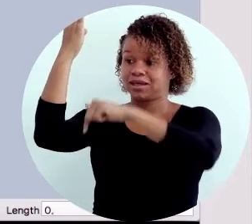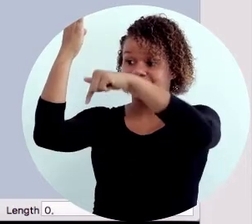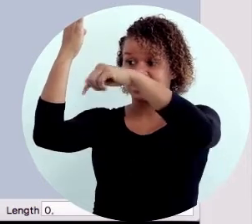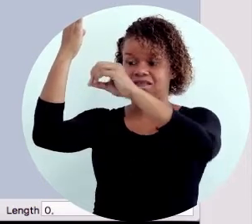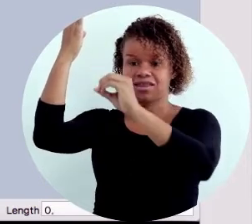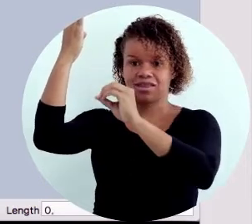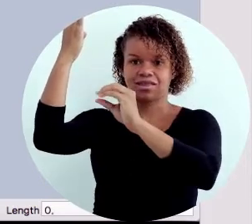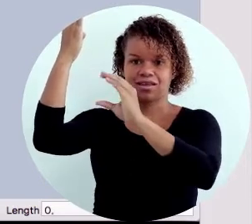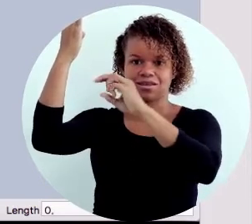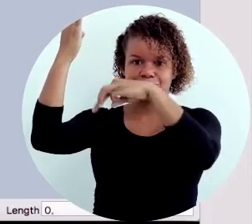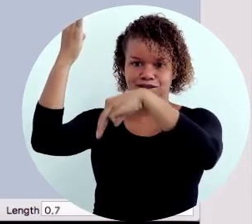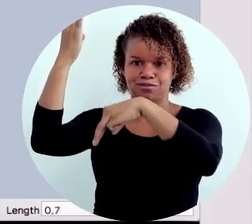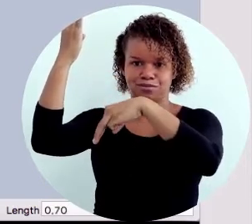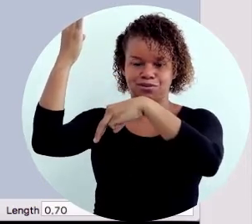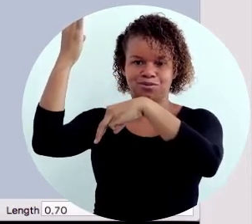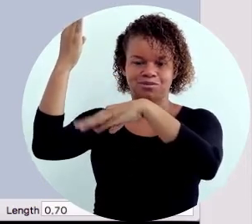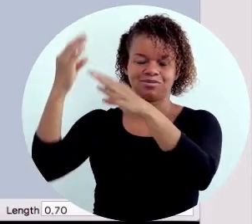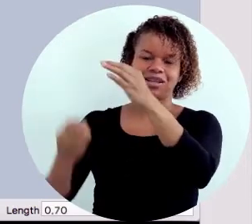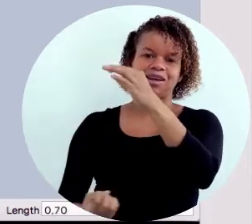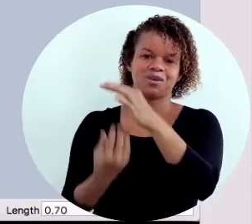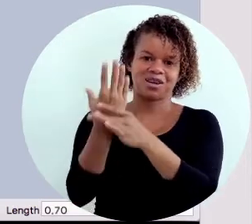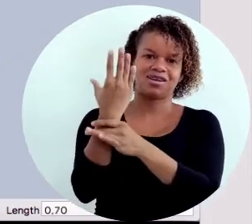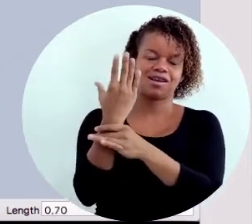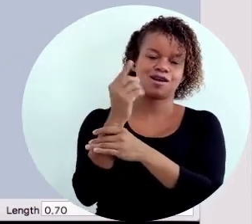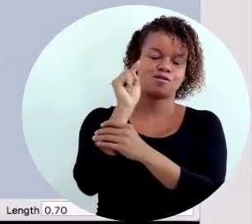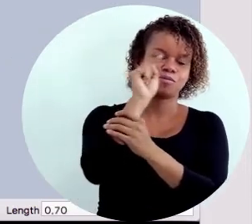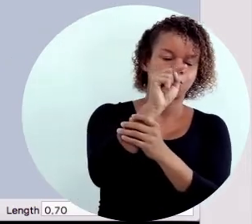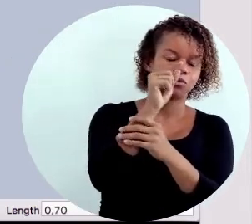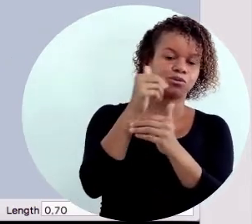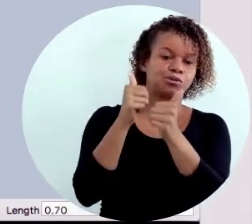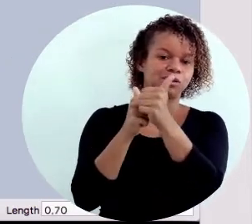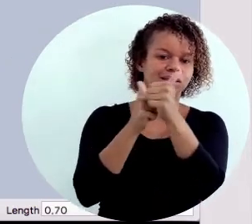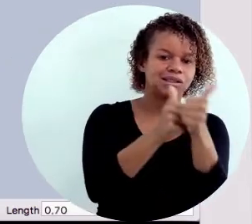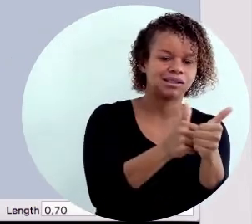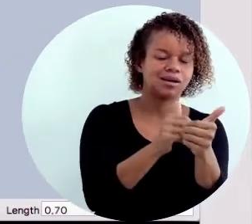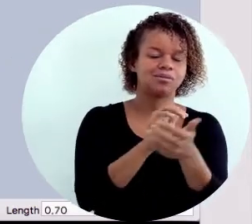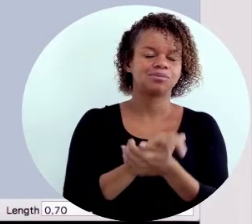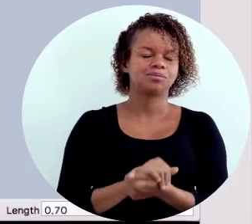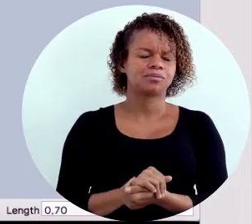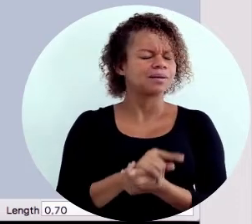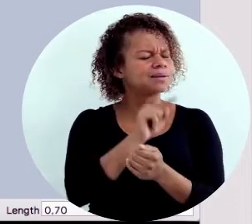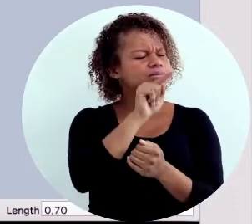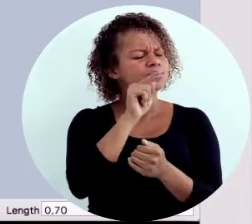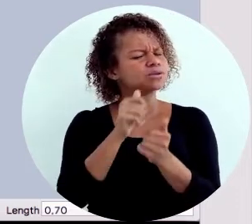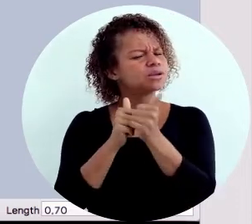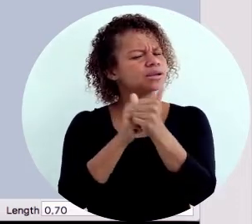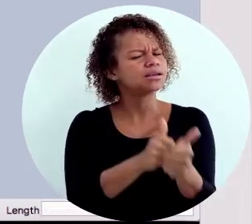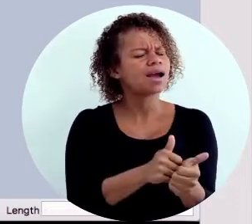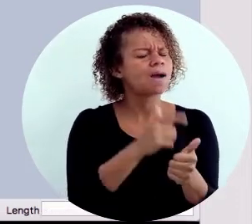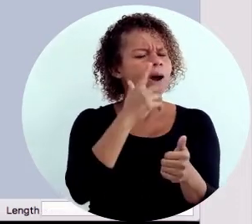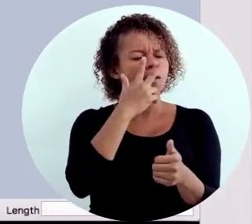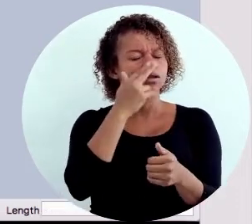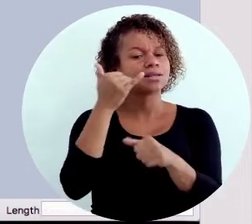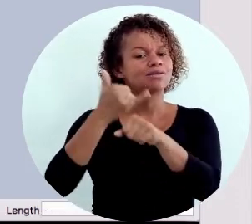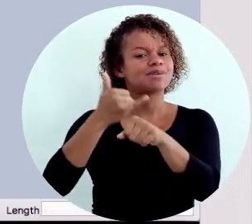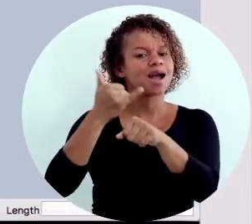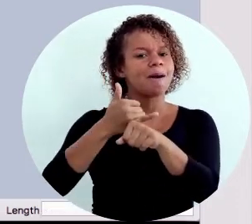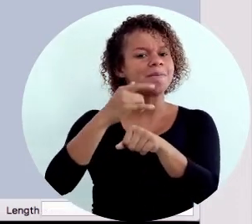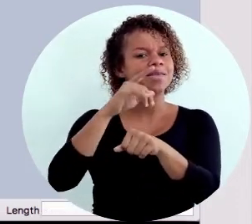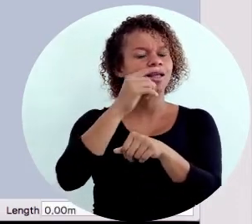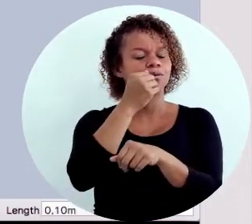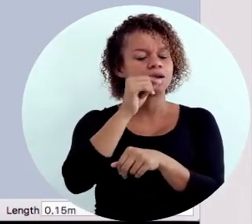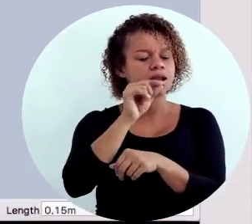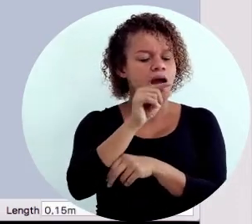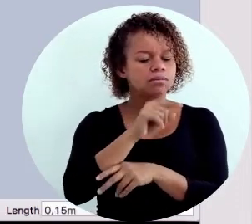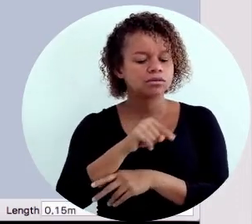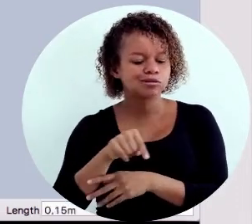de 70, e criei o outro ponto guia. A partir desses pontos guias, eu utilizo a ferramenta do